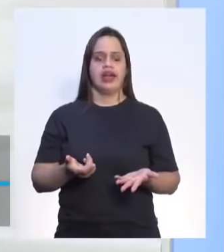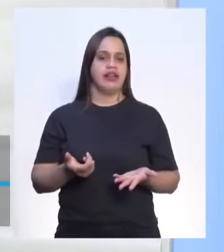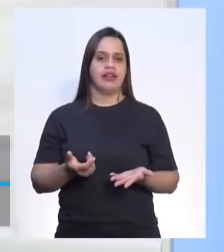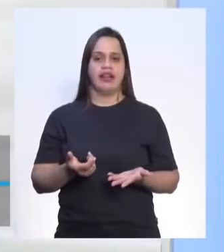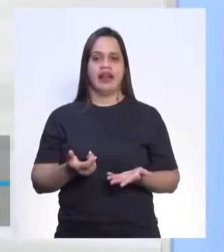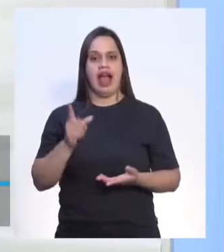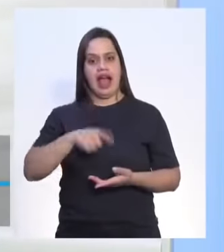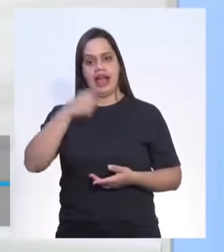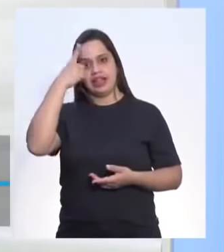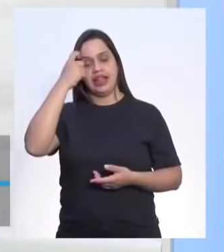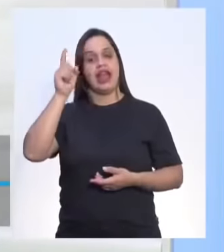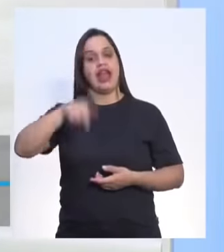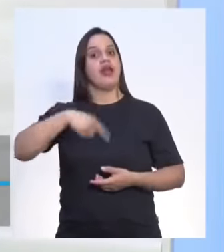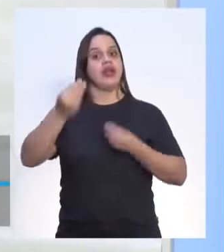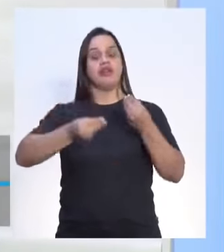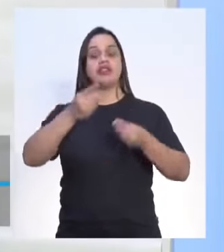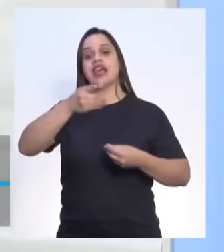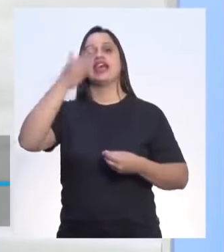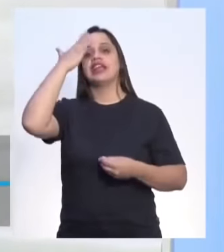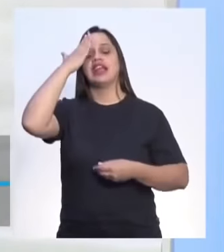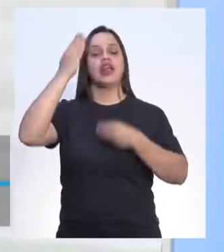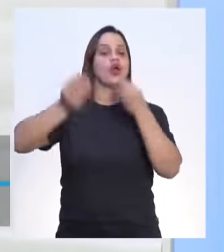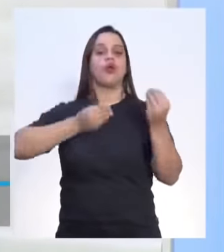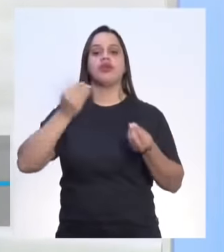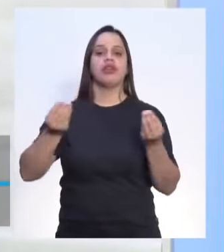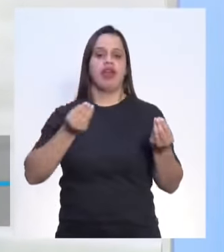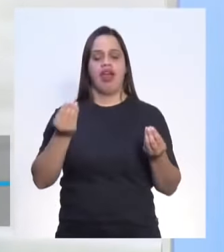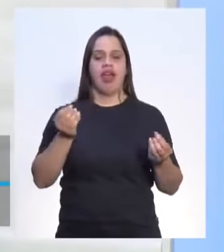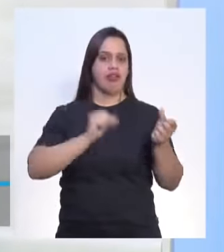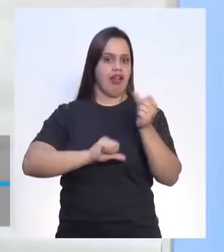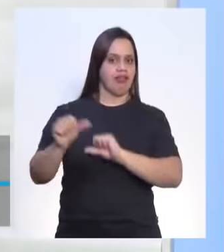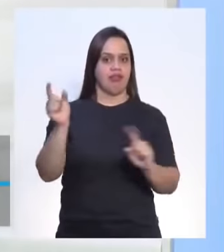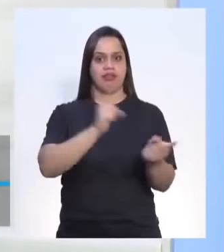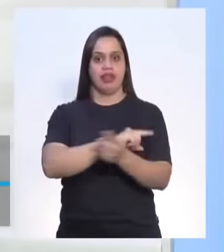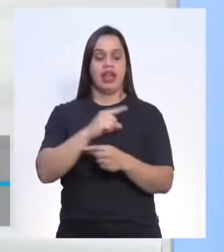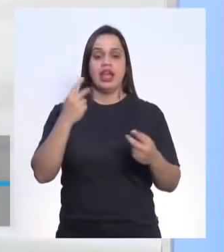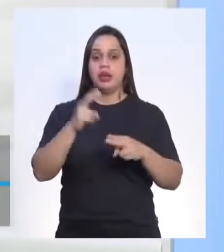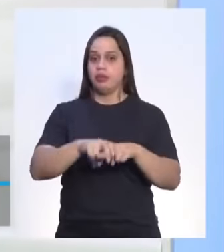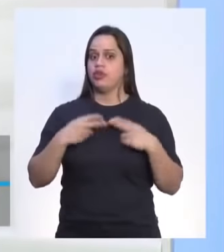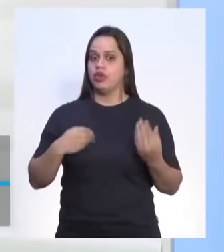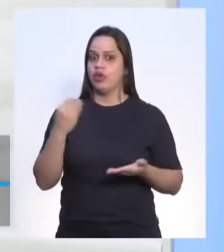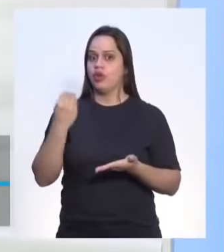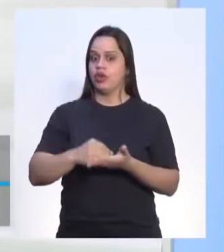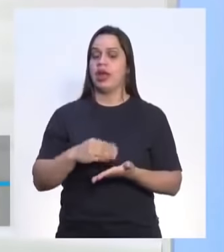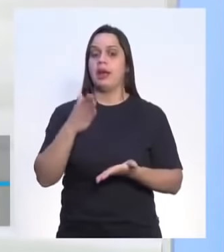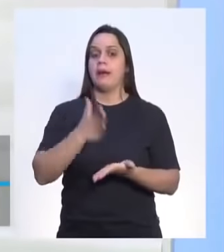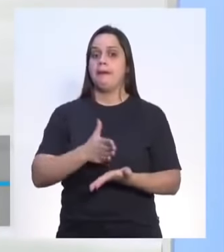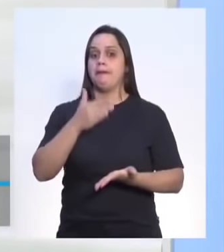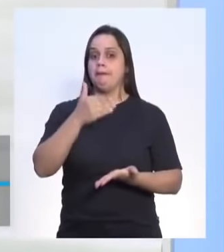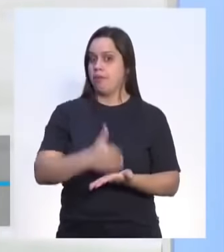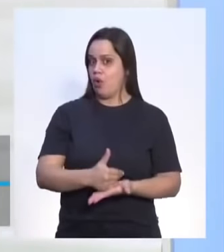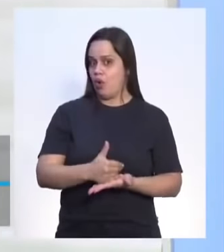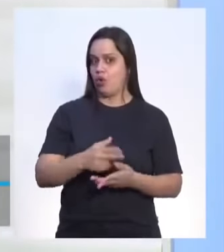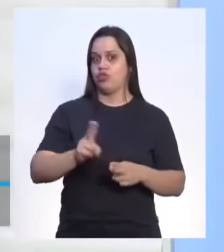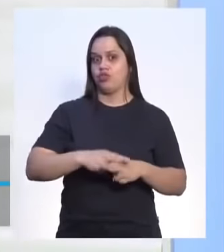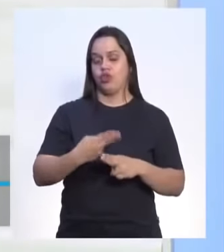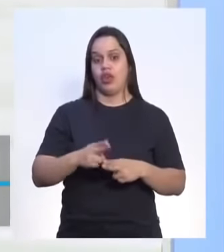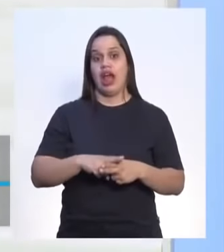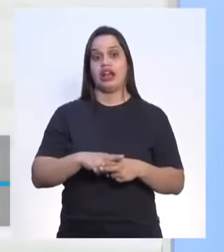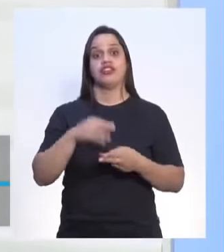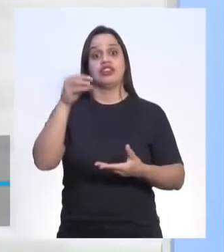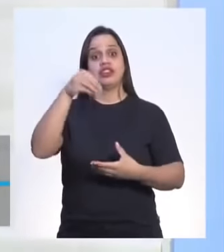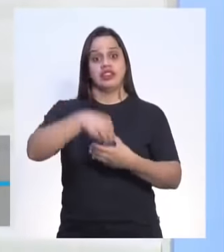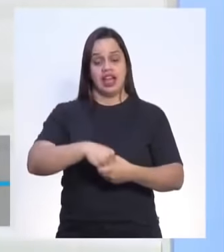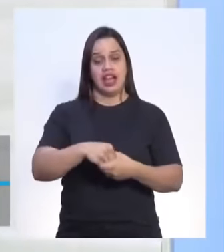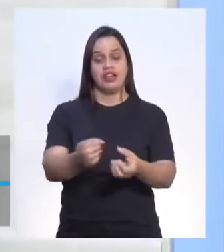a ideia era essa, você entender essa dinâmica. Né? Mas quando eu coloquei bolo de chocolate cremoso no forno, né, eu tive a intenção, e aí vai